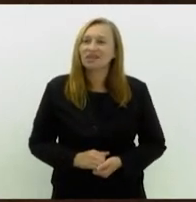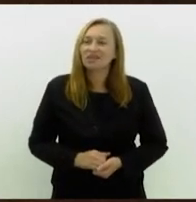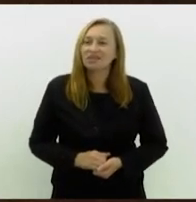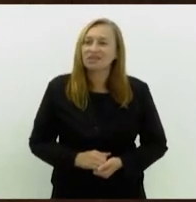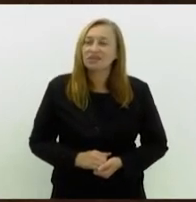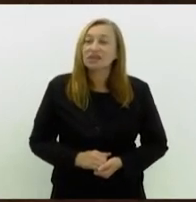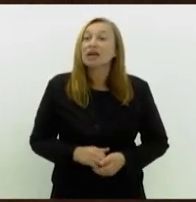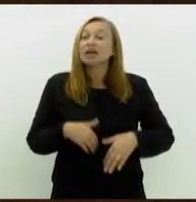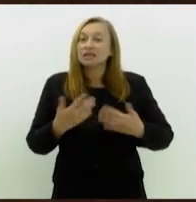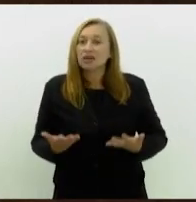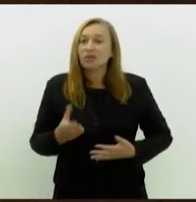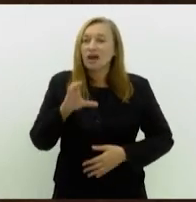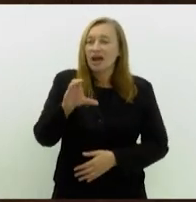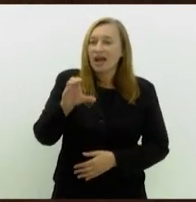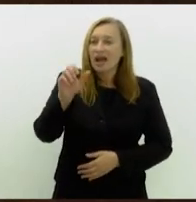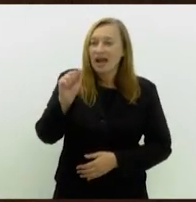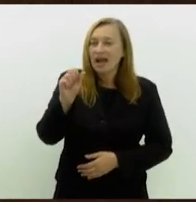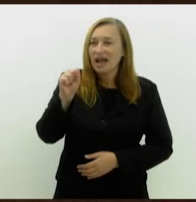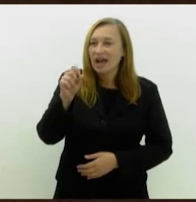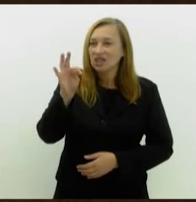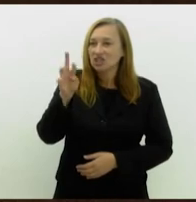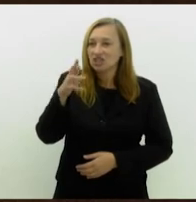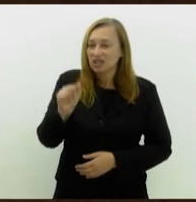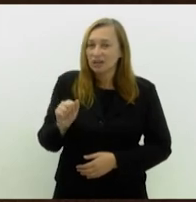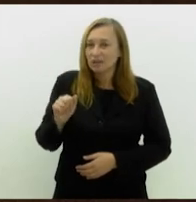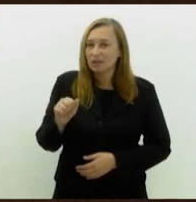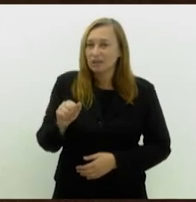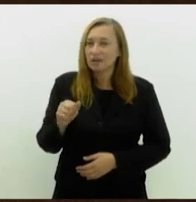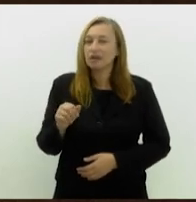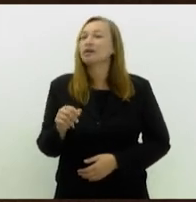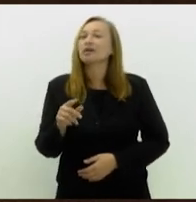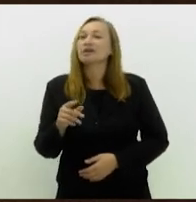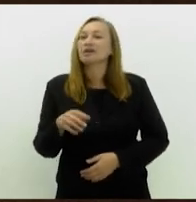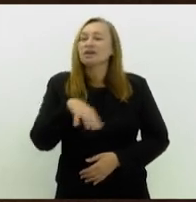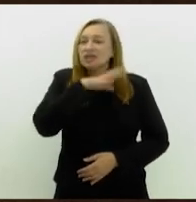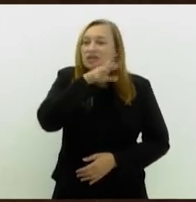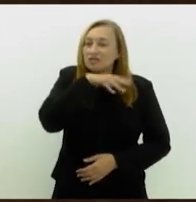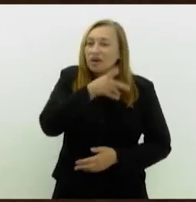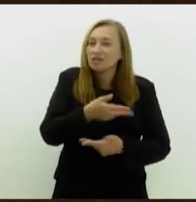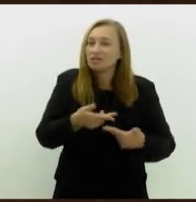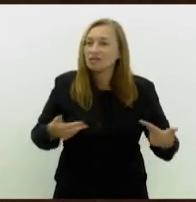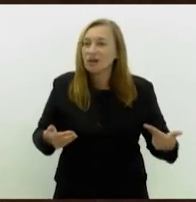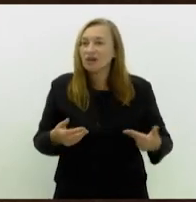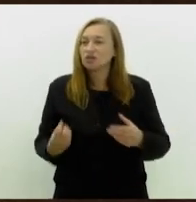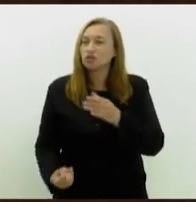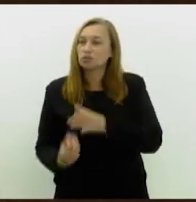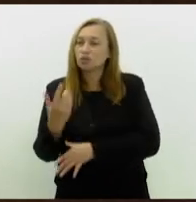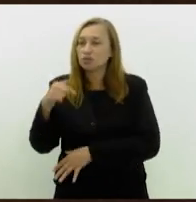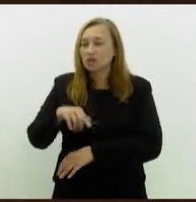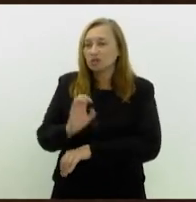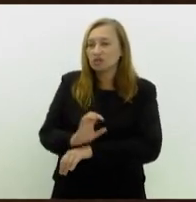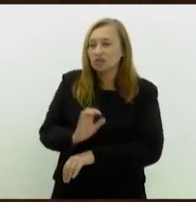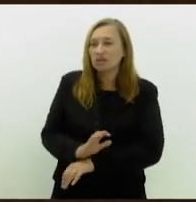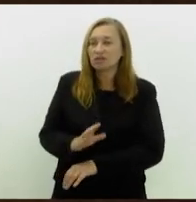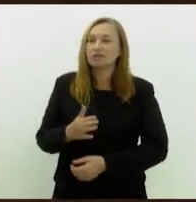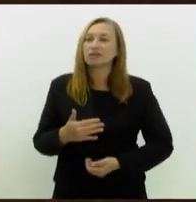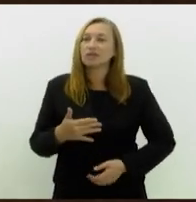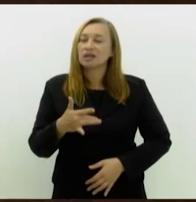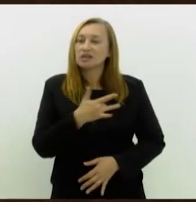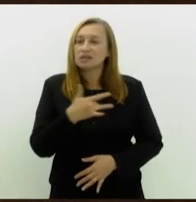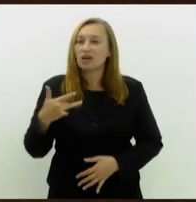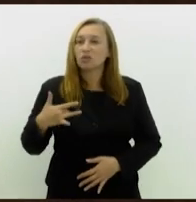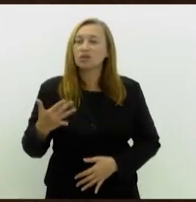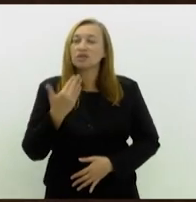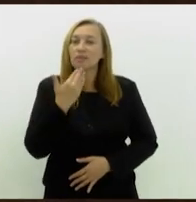então Castra Pet ele é um programa fundamental para muitos protetores aqui do estado pelo bem-estar dos animais então a gente